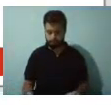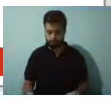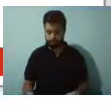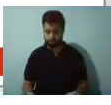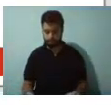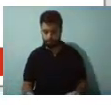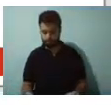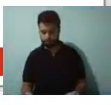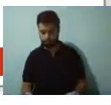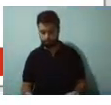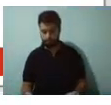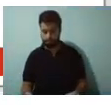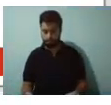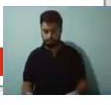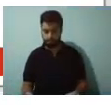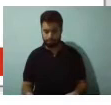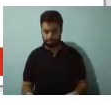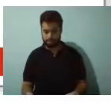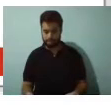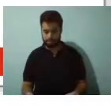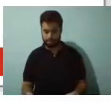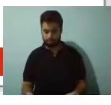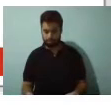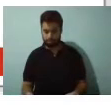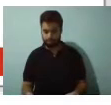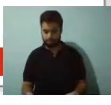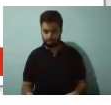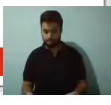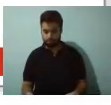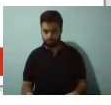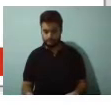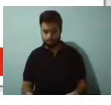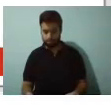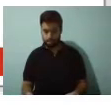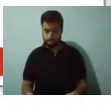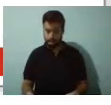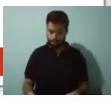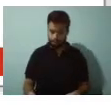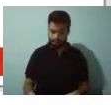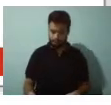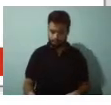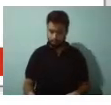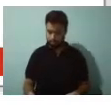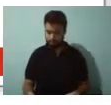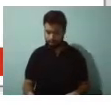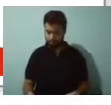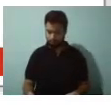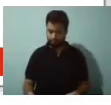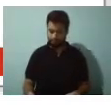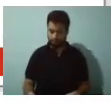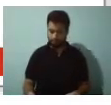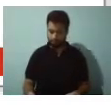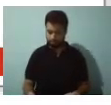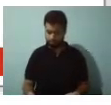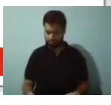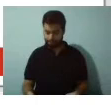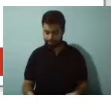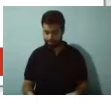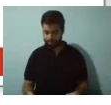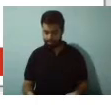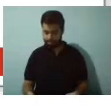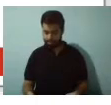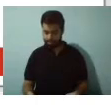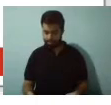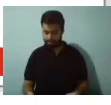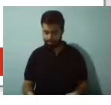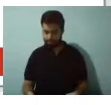bom? A Organização das Nações Unidas para Educação, Ciência e Cultura, né? UNESCO, reconhece que Cuba erradicou analfabetismo, aí